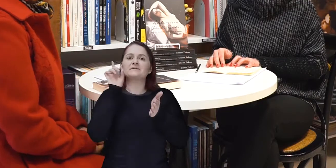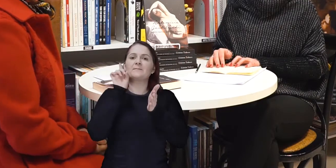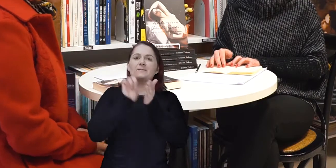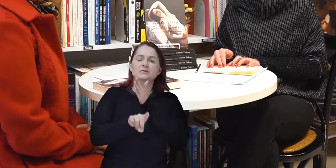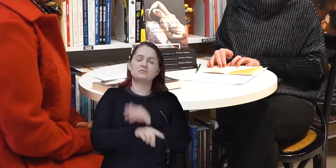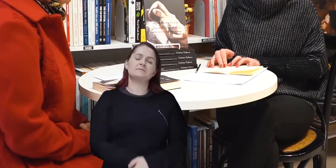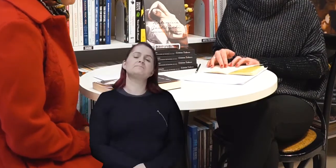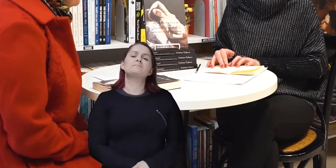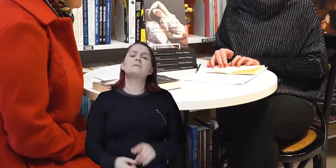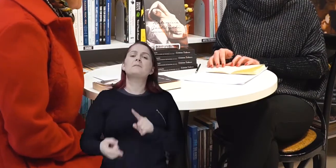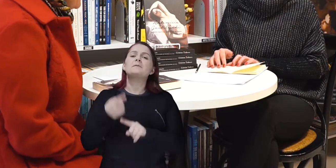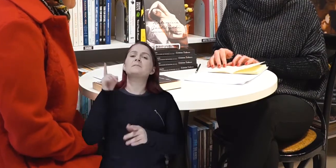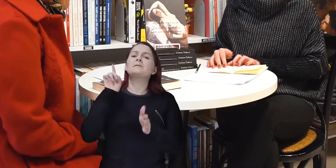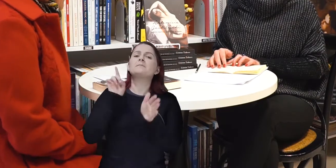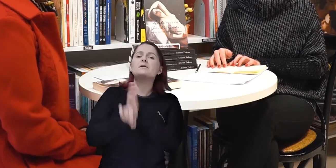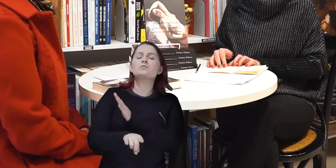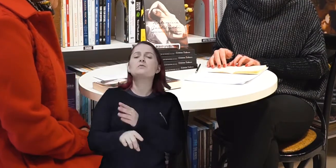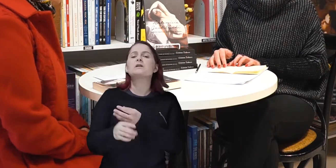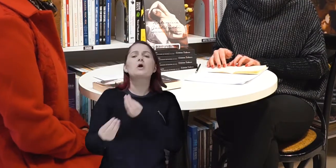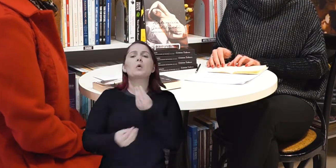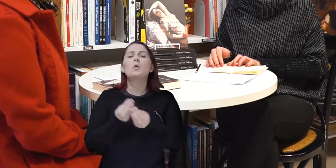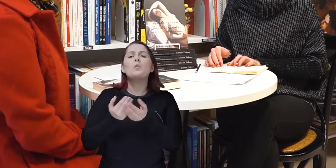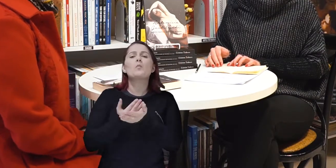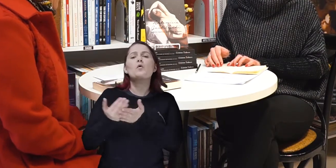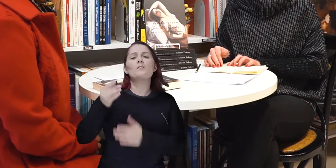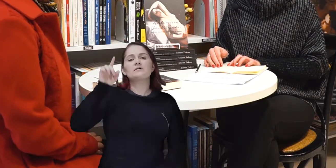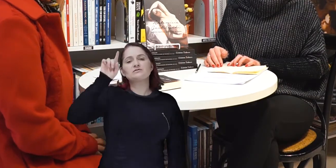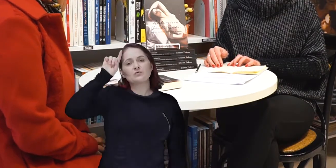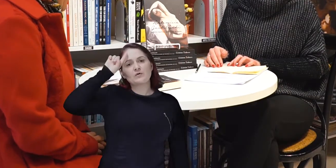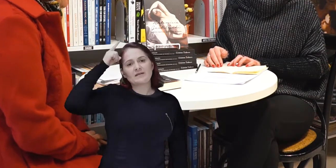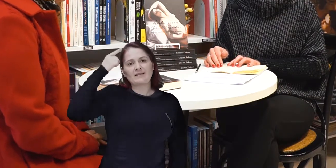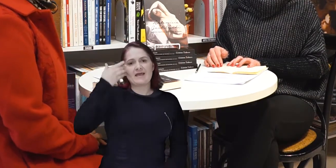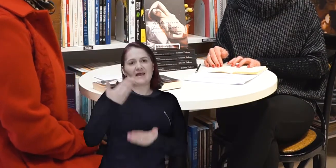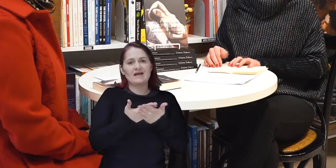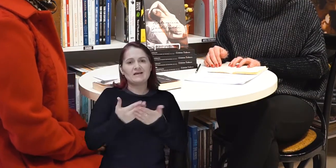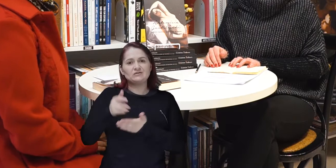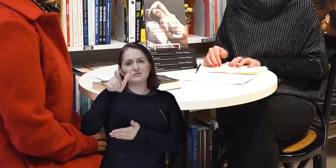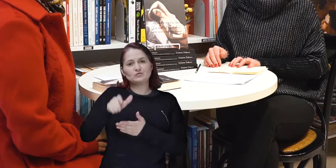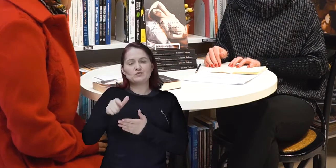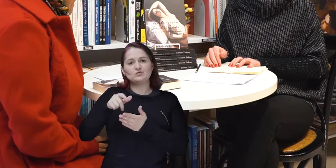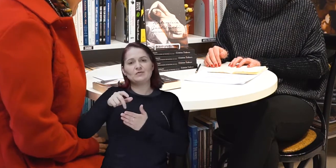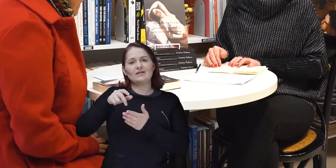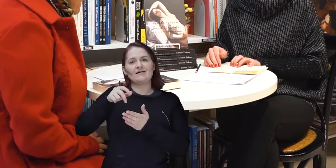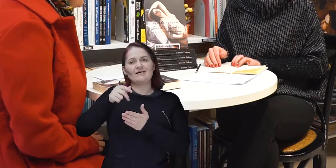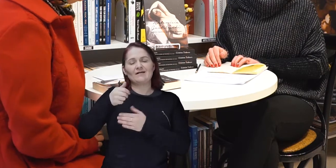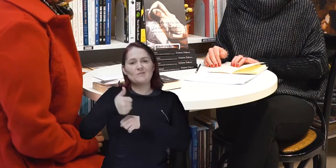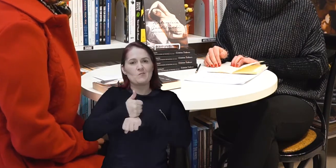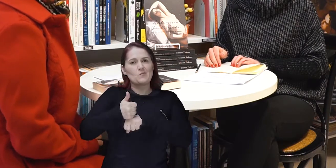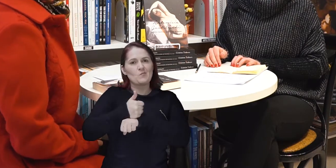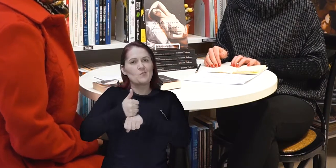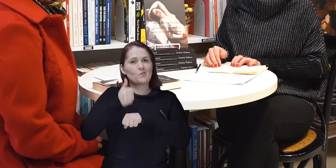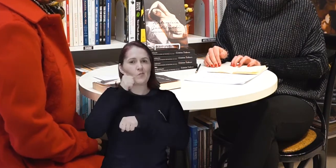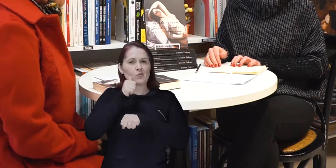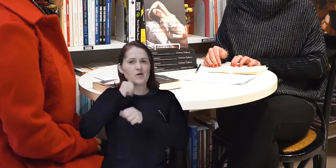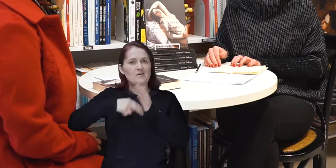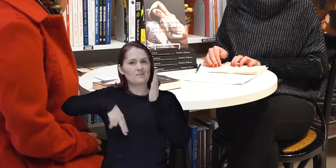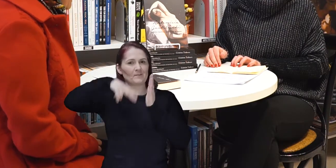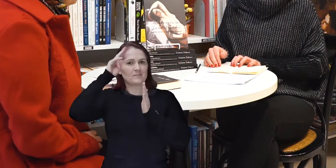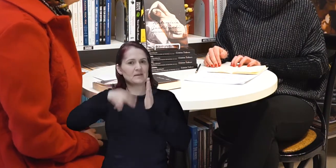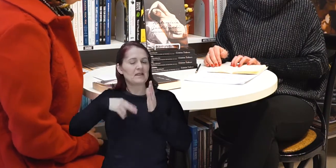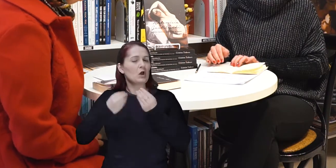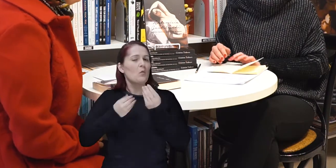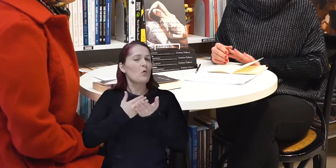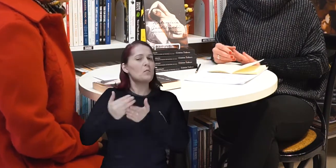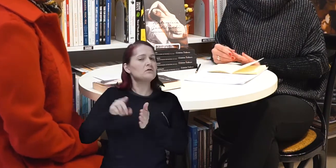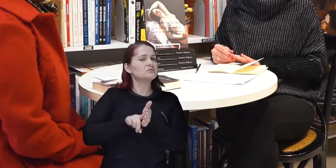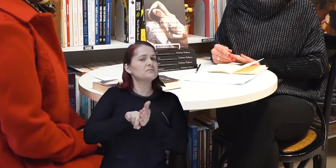iniciar fazendo algumas perguntas. E a primeira delas é a seguinte: como surgiu a ideia de estudar uma pintora? E